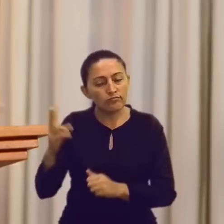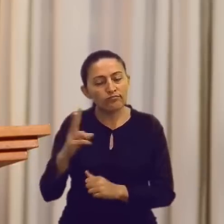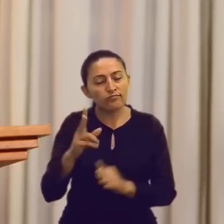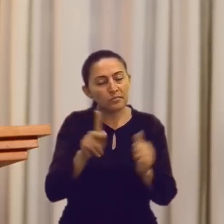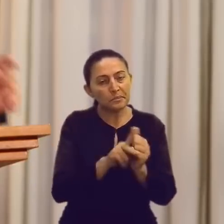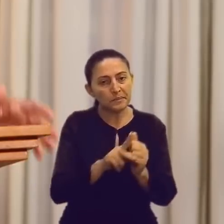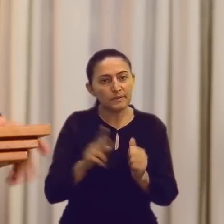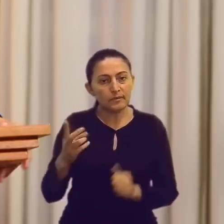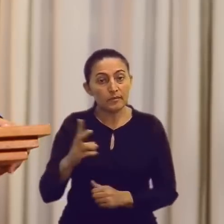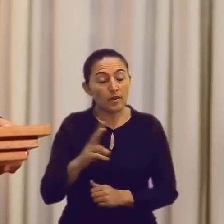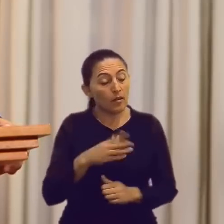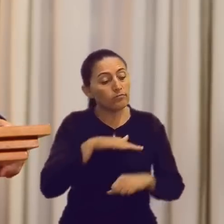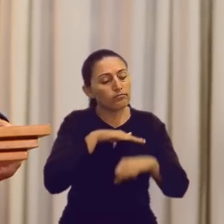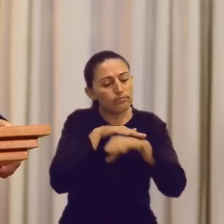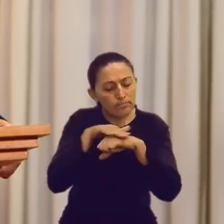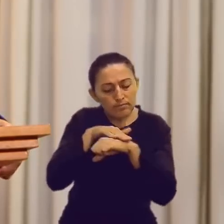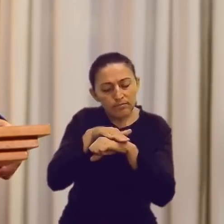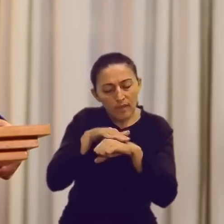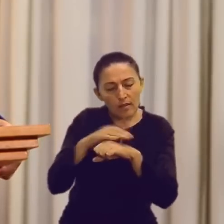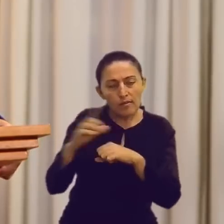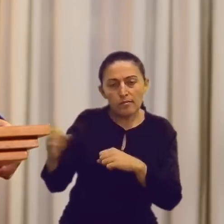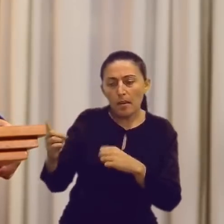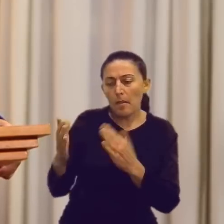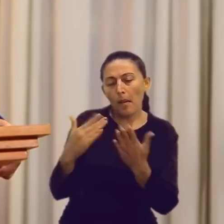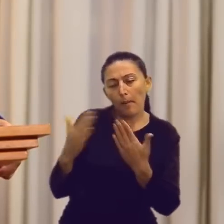e conversando com ele.